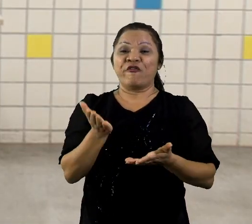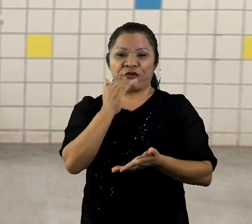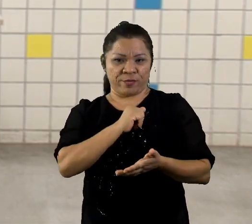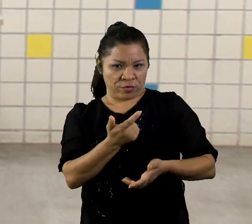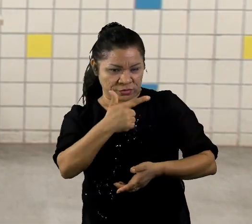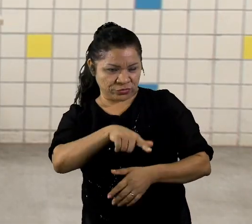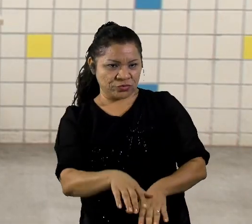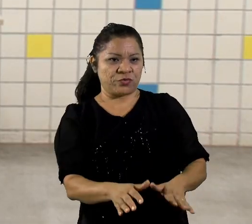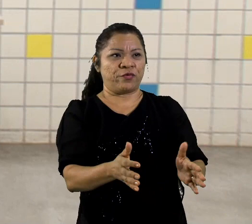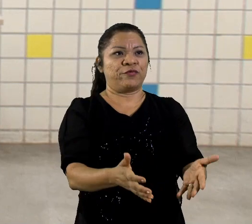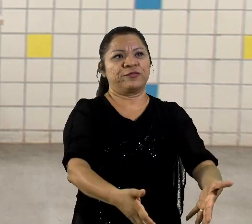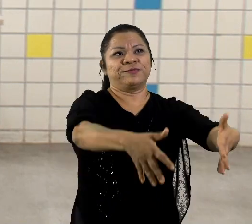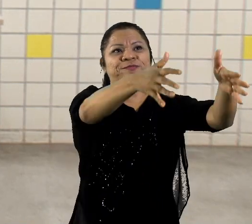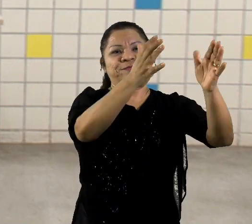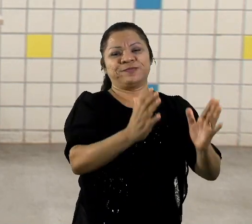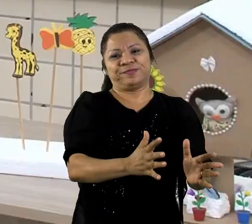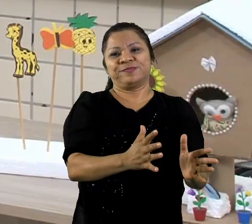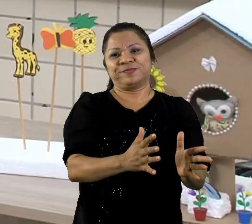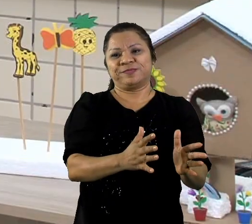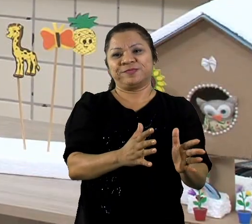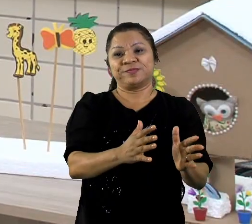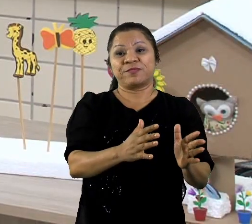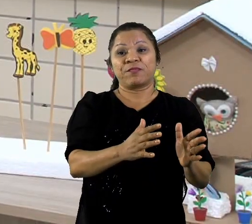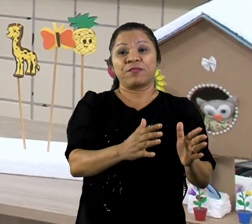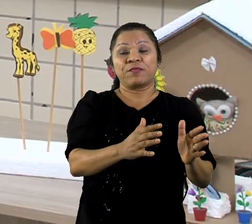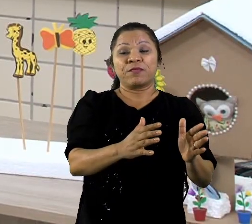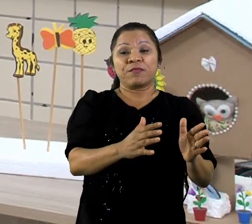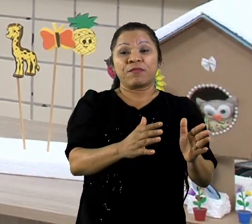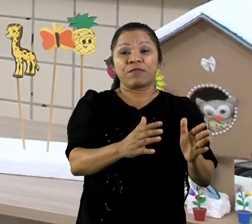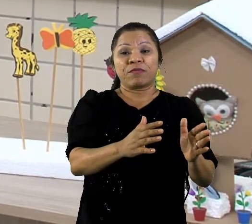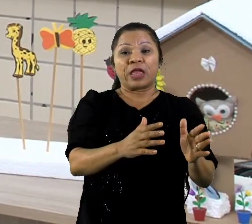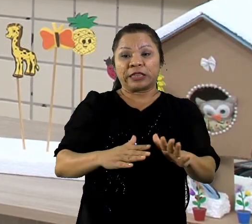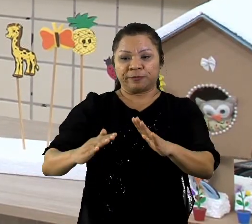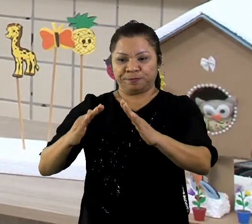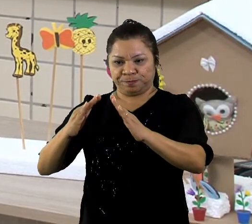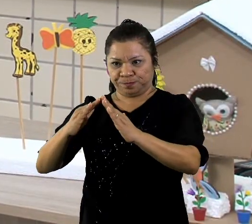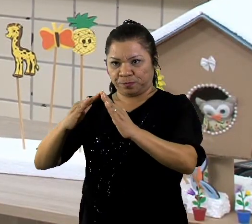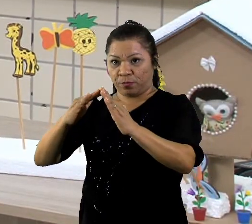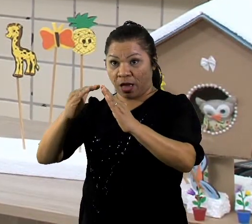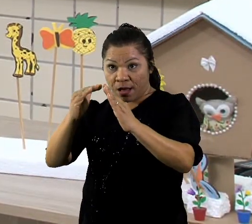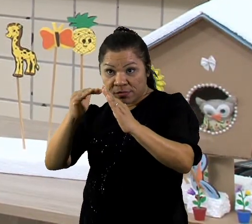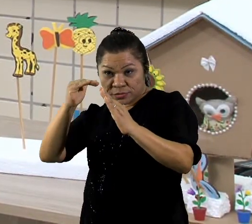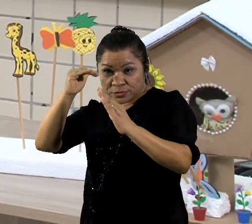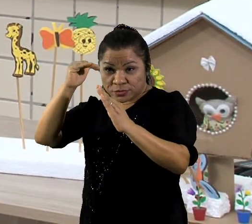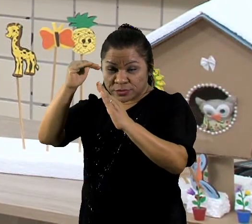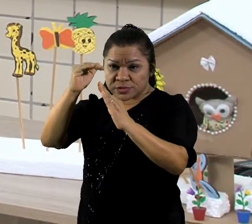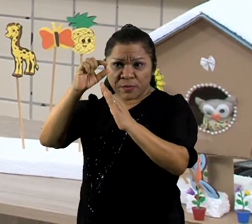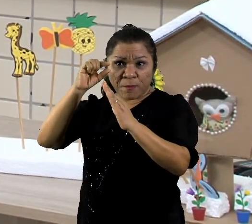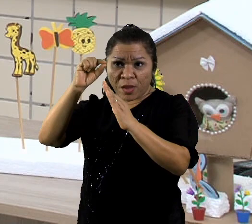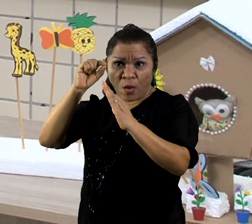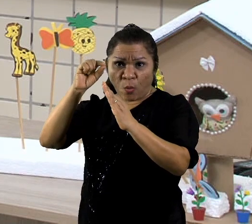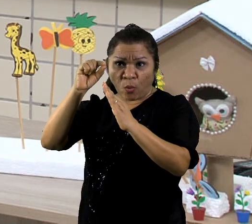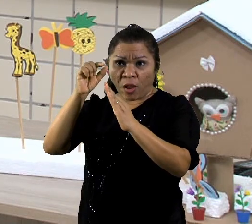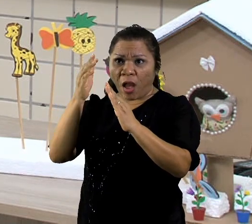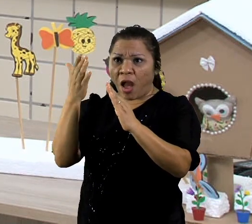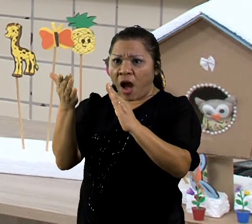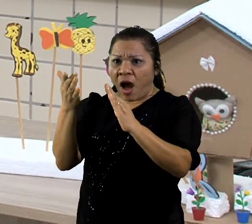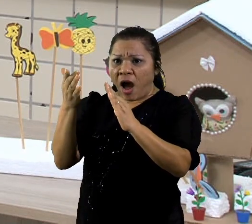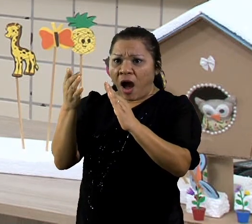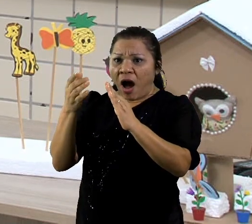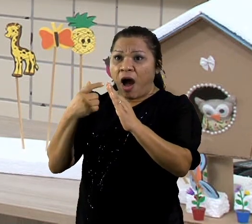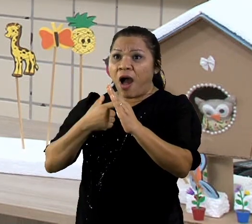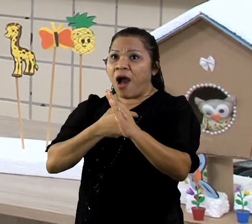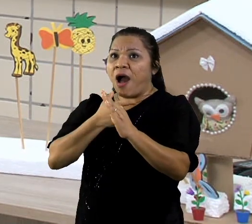Jogar novamente em cima da casinha. Gente, vai ficar girafa, imagine,